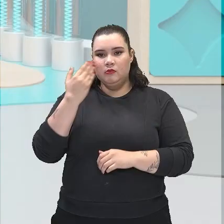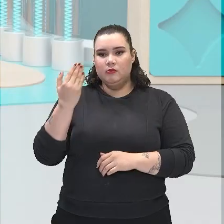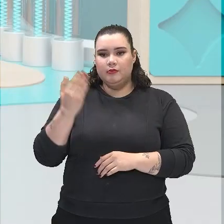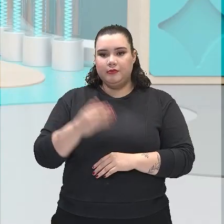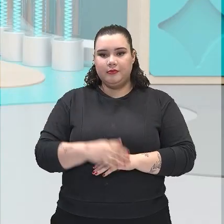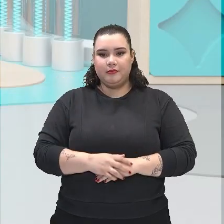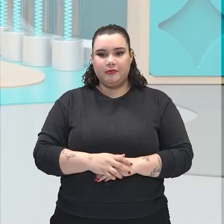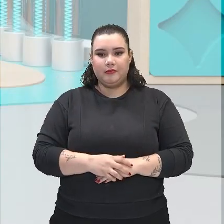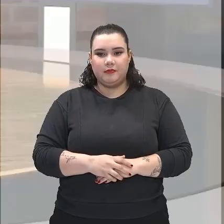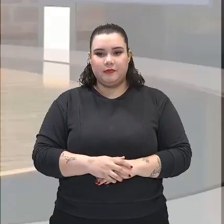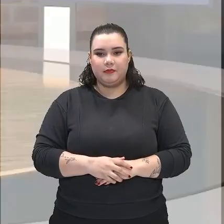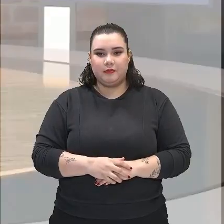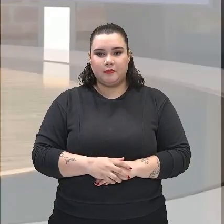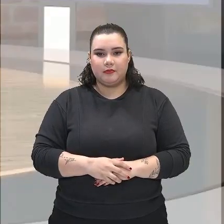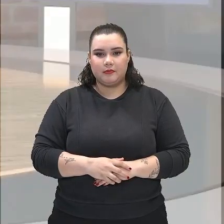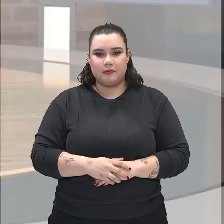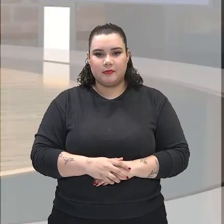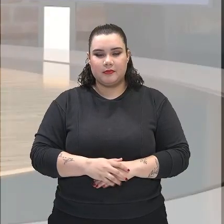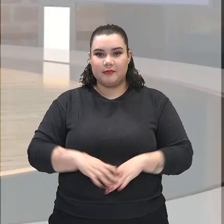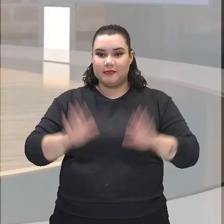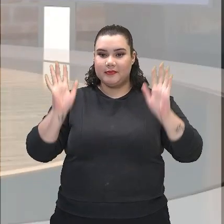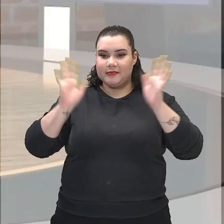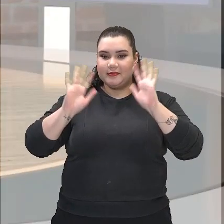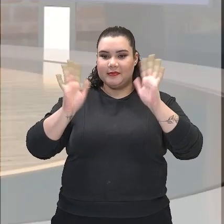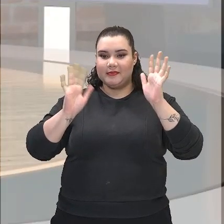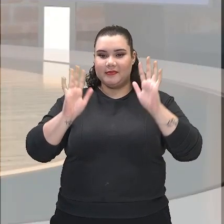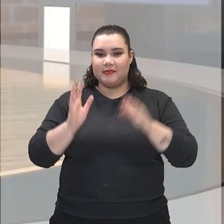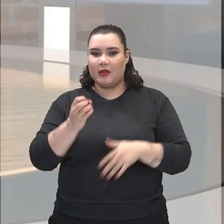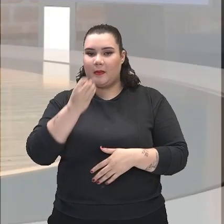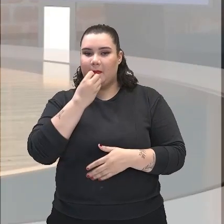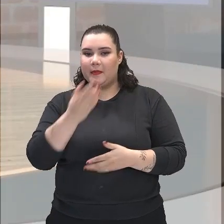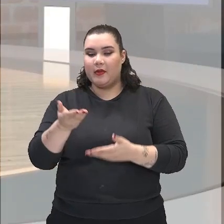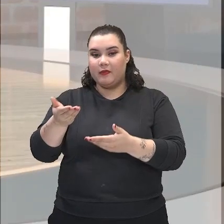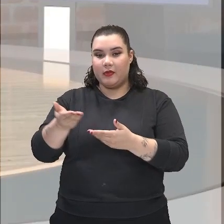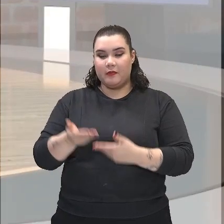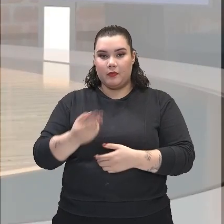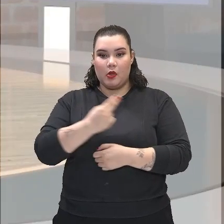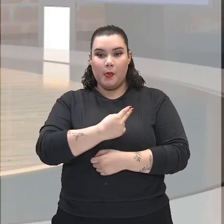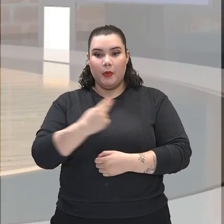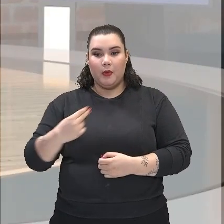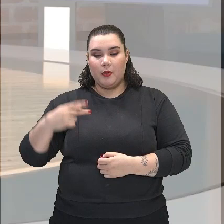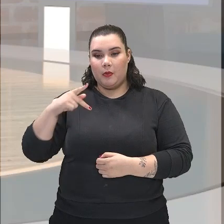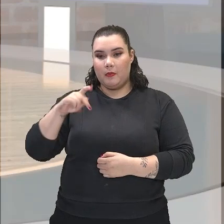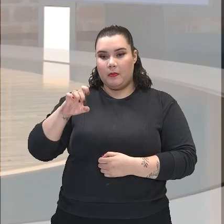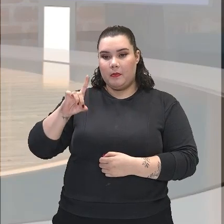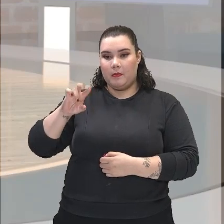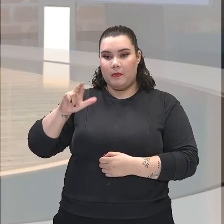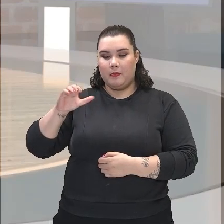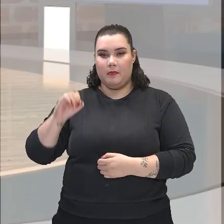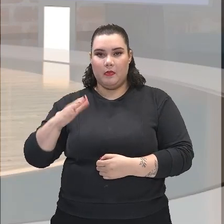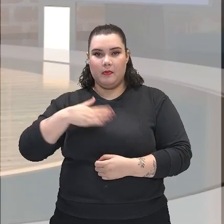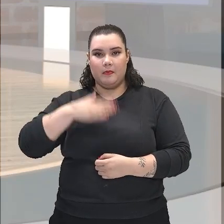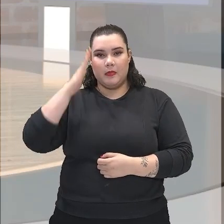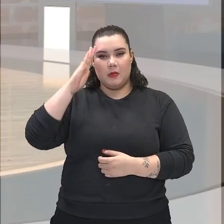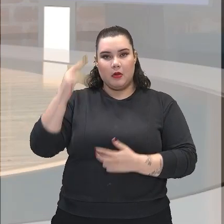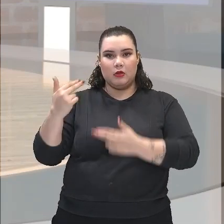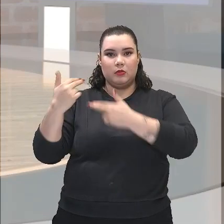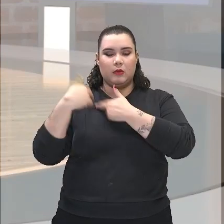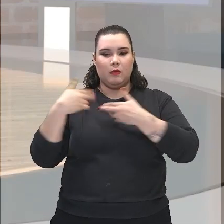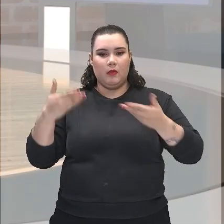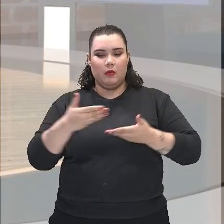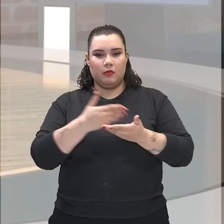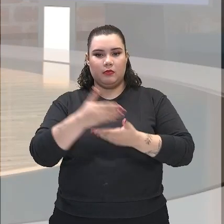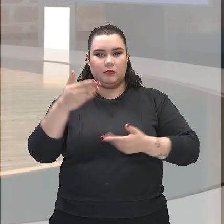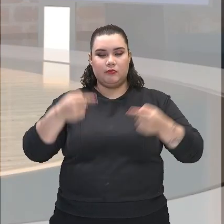ao nosso debate. Olá, sejam bem-vindos. Eu sou Pedro e serei o mediador do nosso debate sobre o